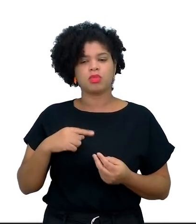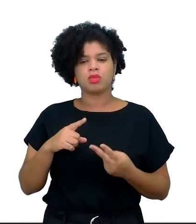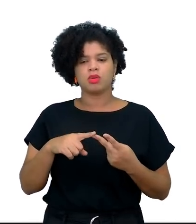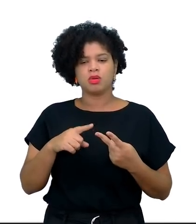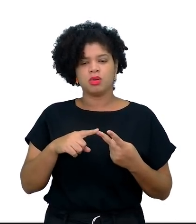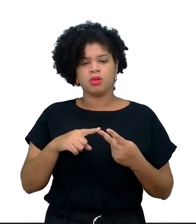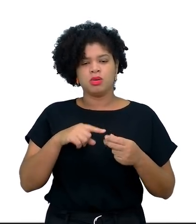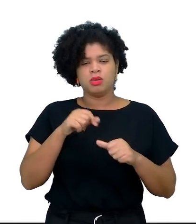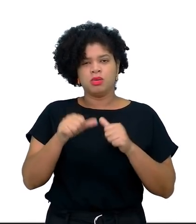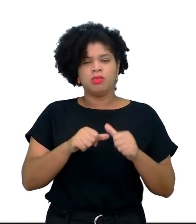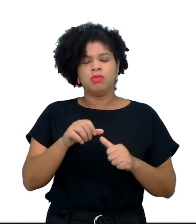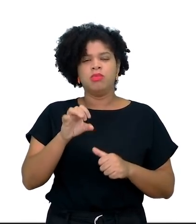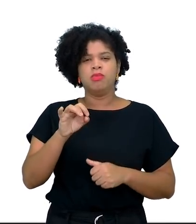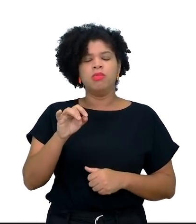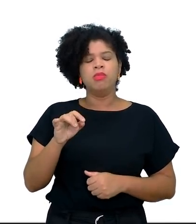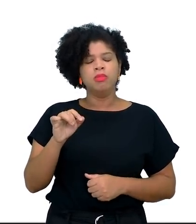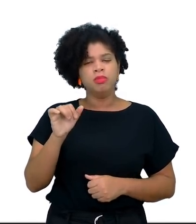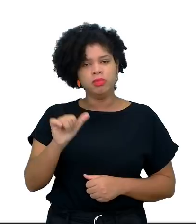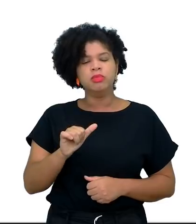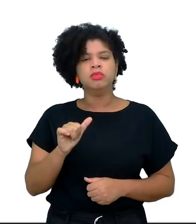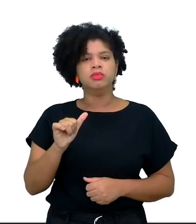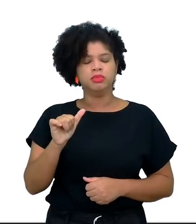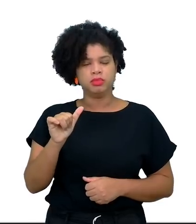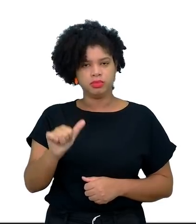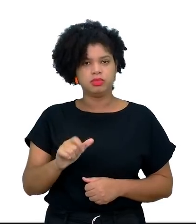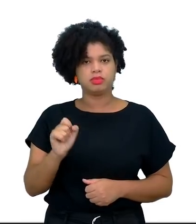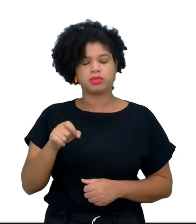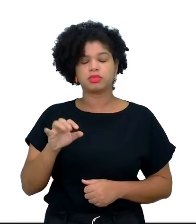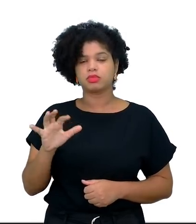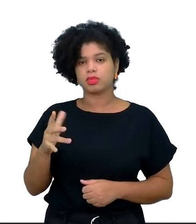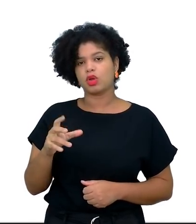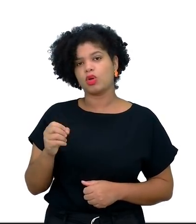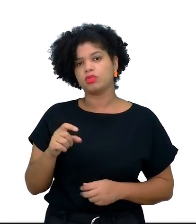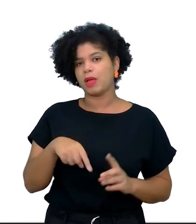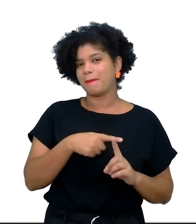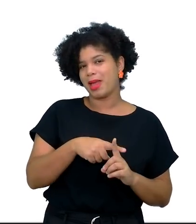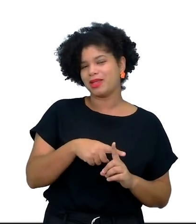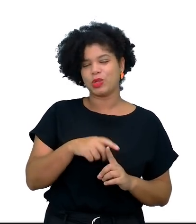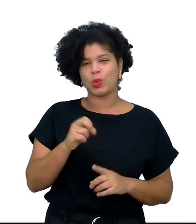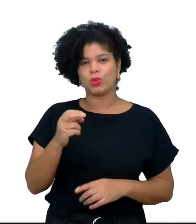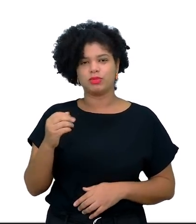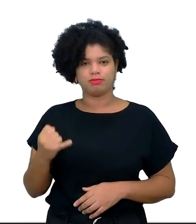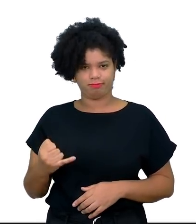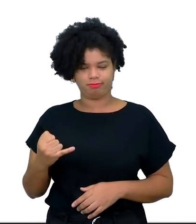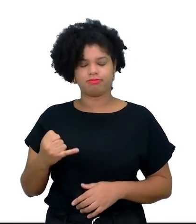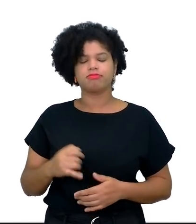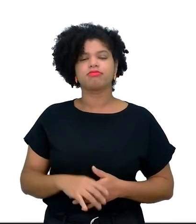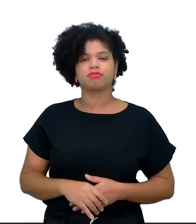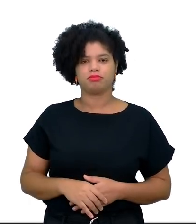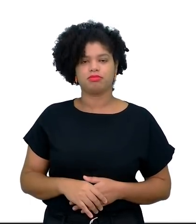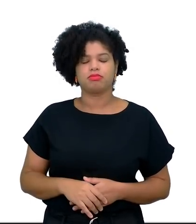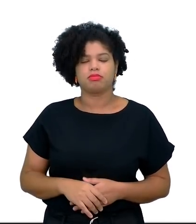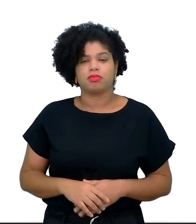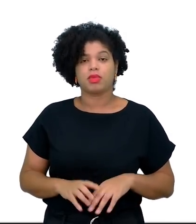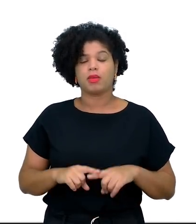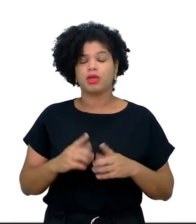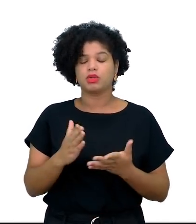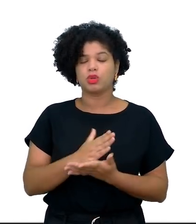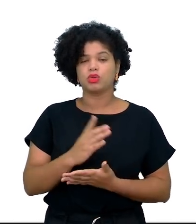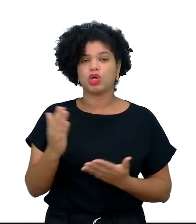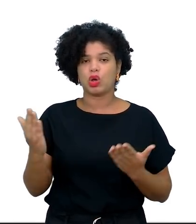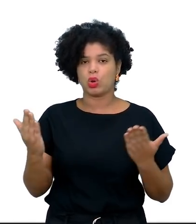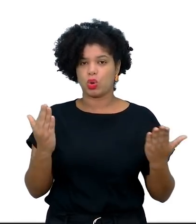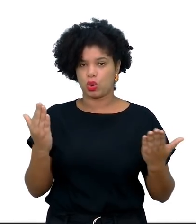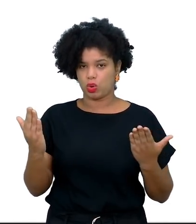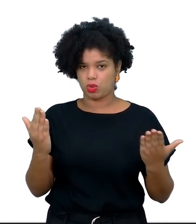mudança temporal que altera o todo, ou para mais ou para menos. Nos problemas de comparação,